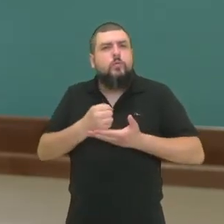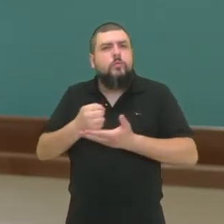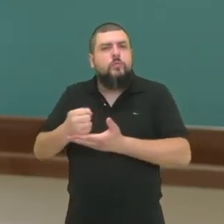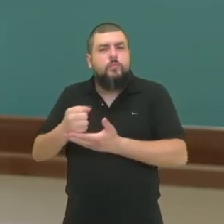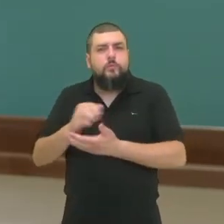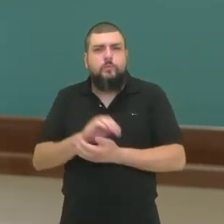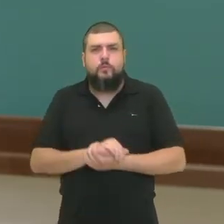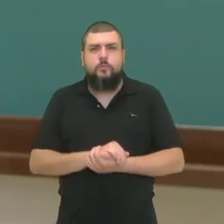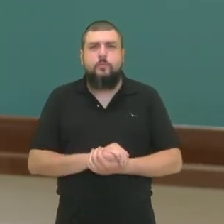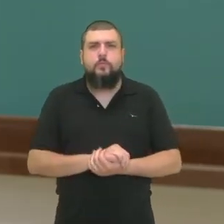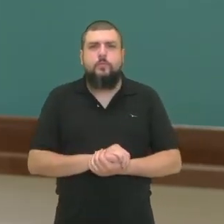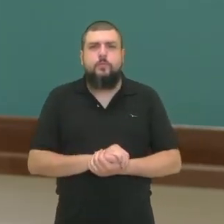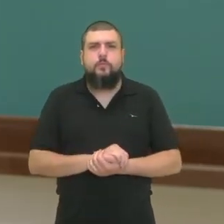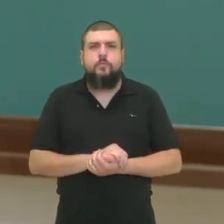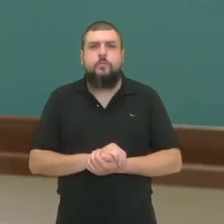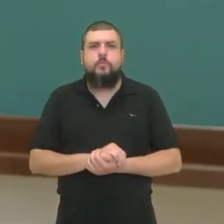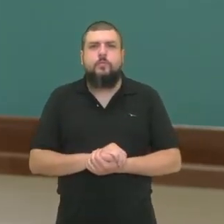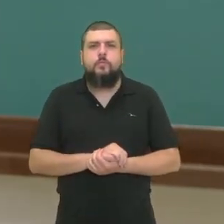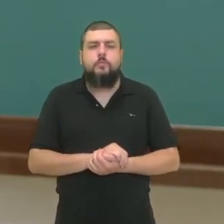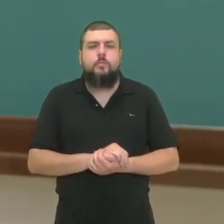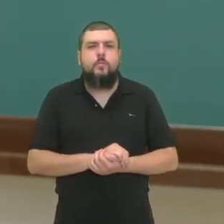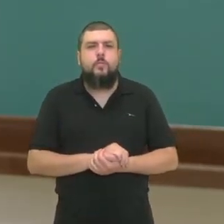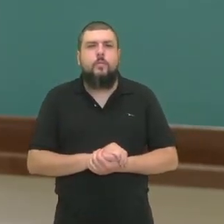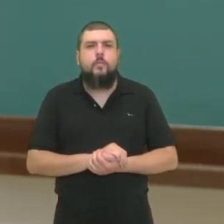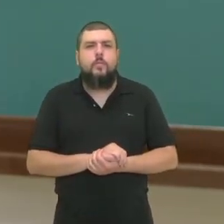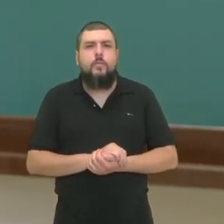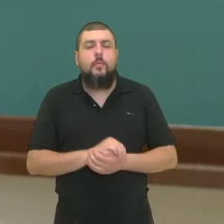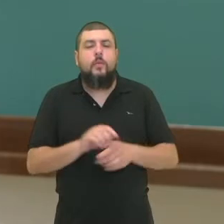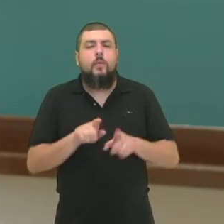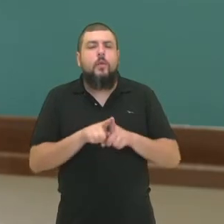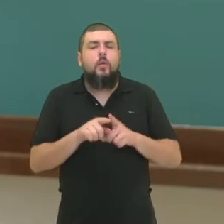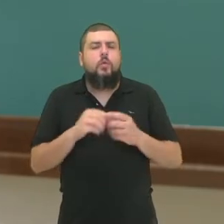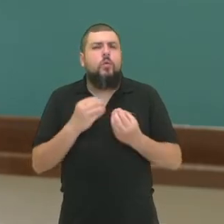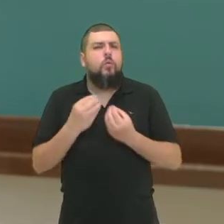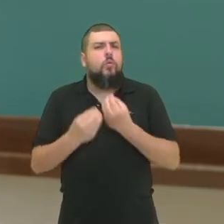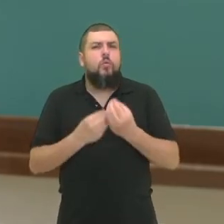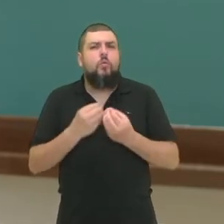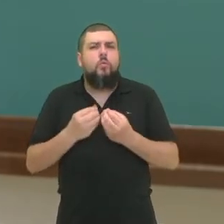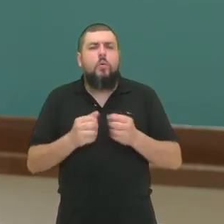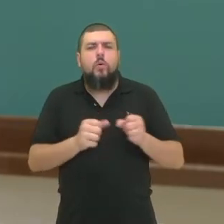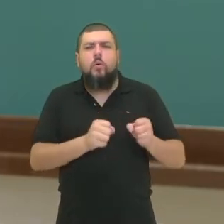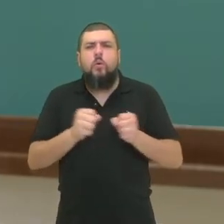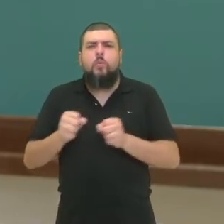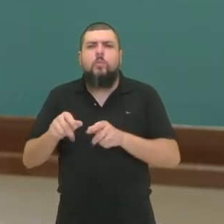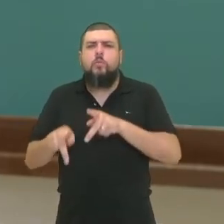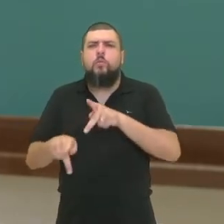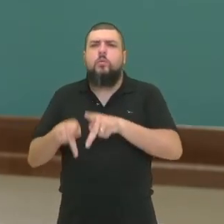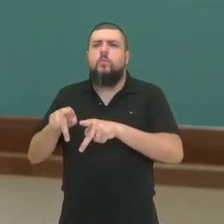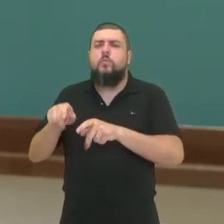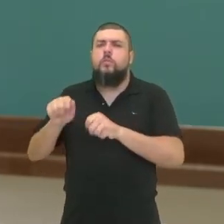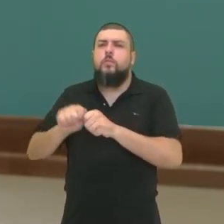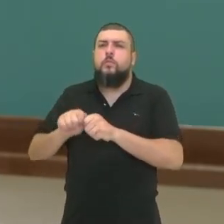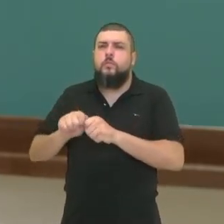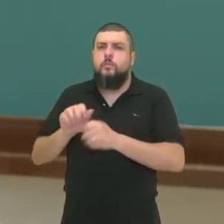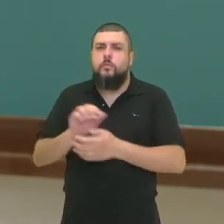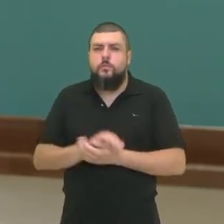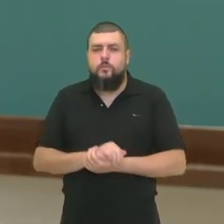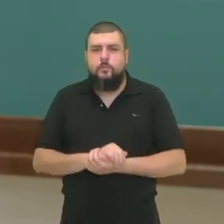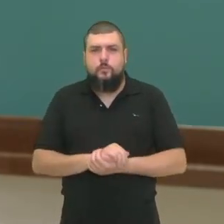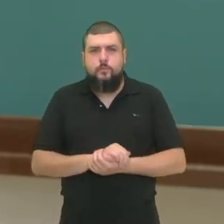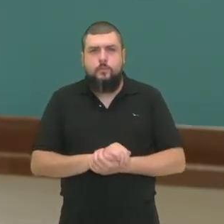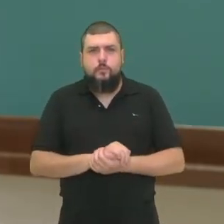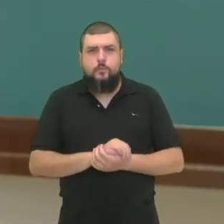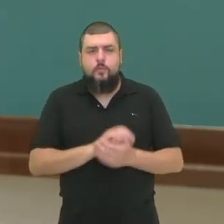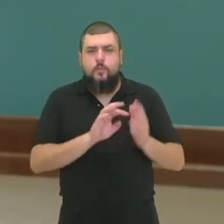percebeu? E quais as ações o poder público está realizando? Então, aqui, ó, no texto, né, nós tivemos aqui,